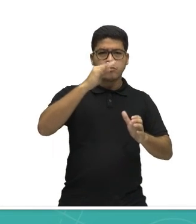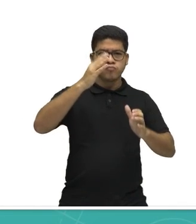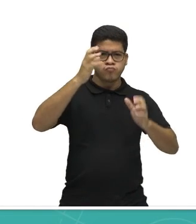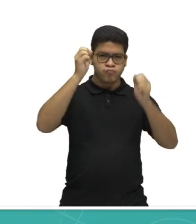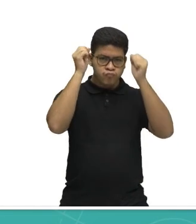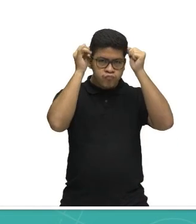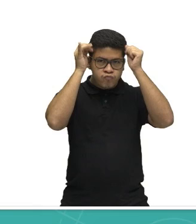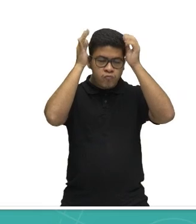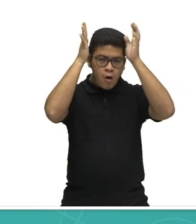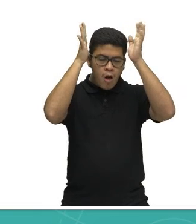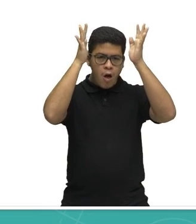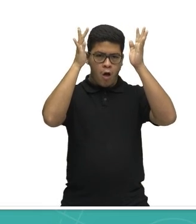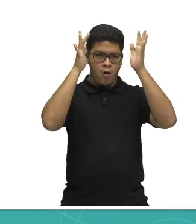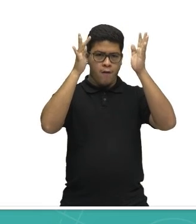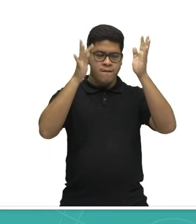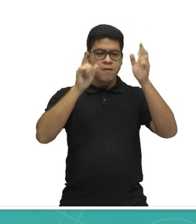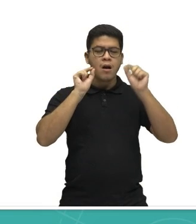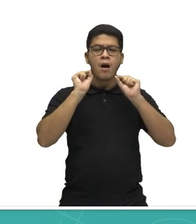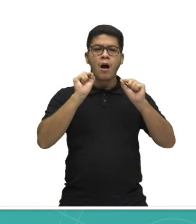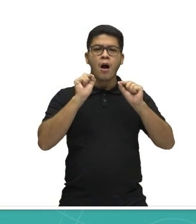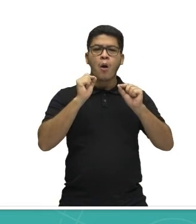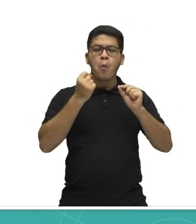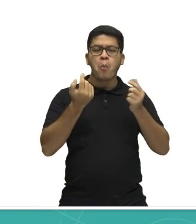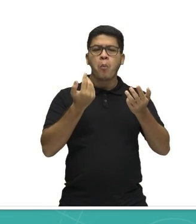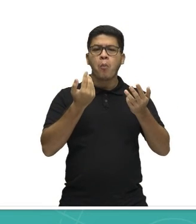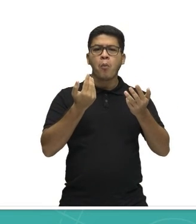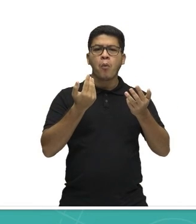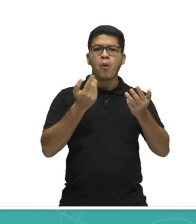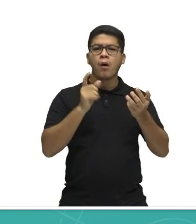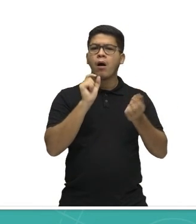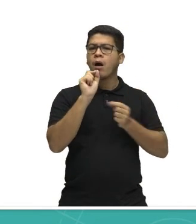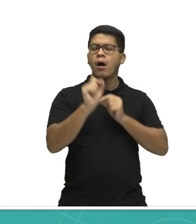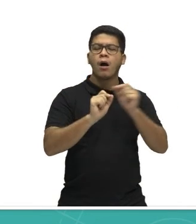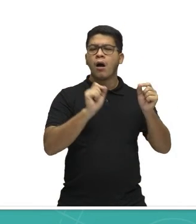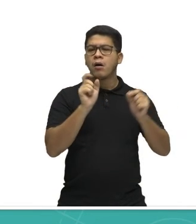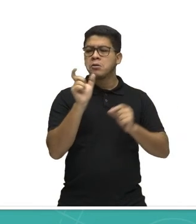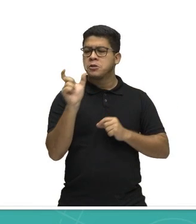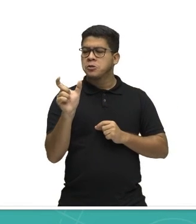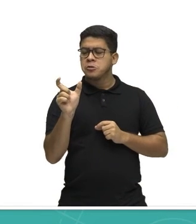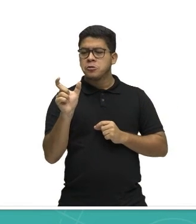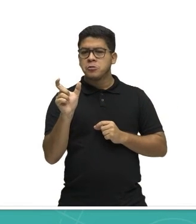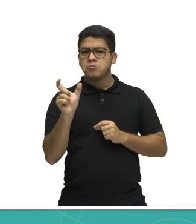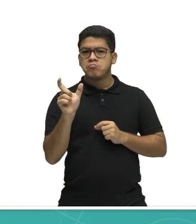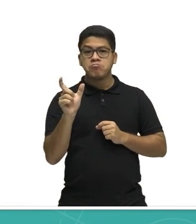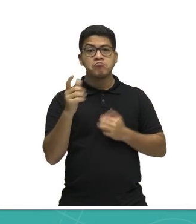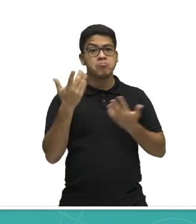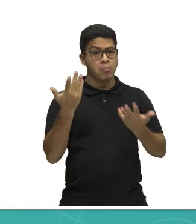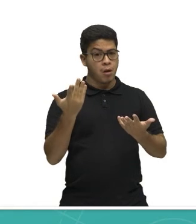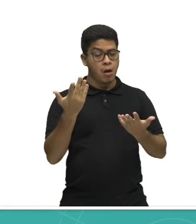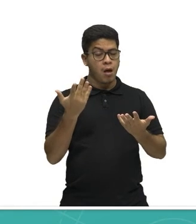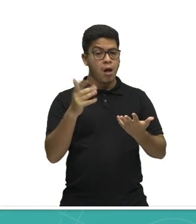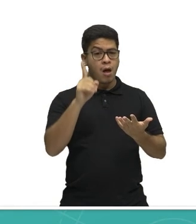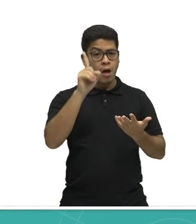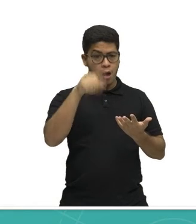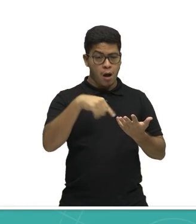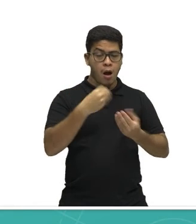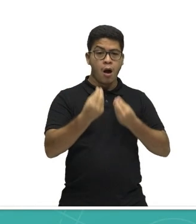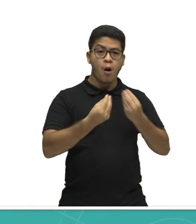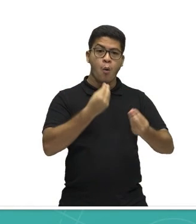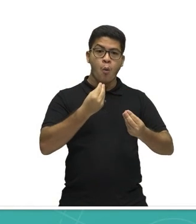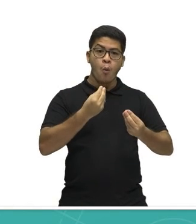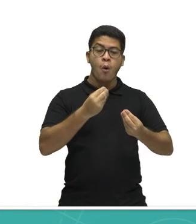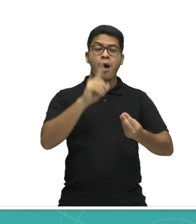para trás. Qual personagem do folclore brasileiro é representado dessa forma? Bem, como eu falei para vocês, esse personagem